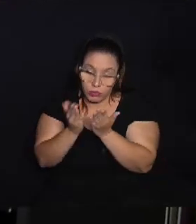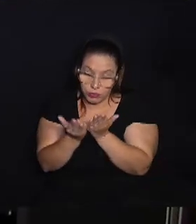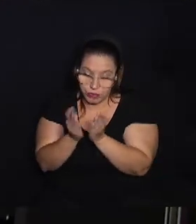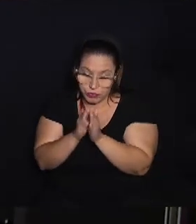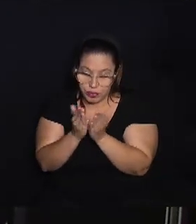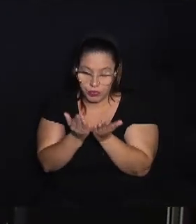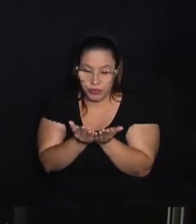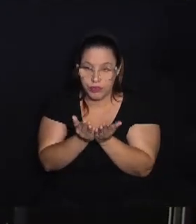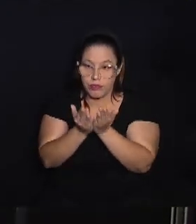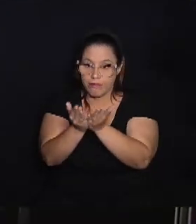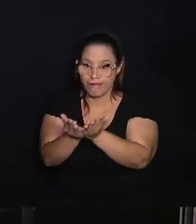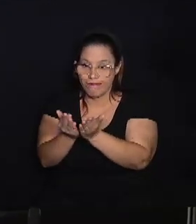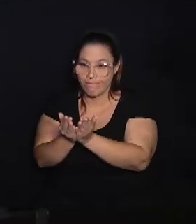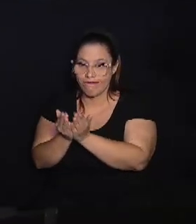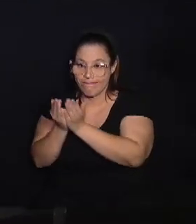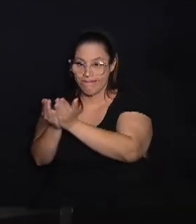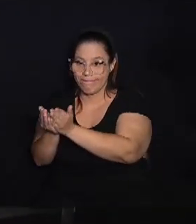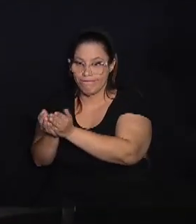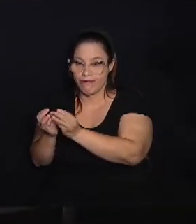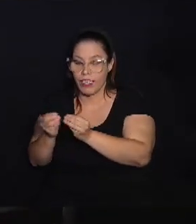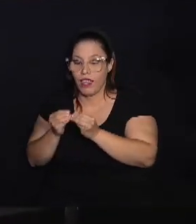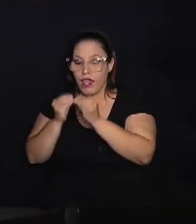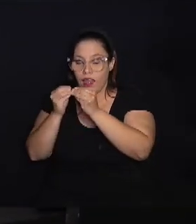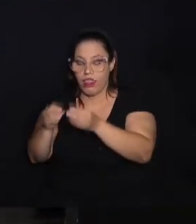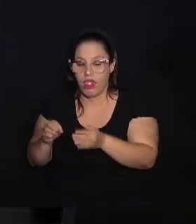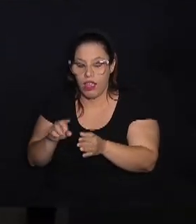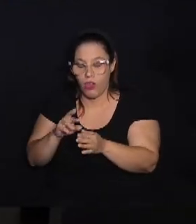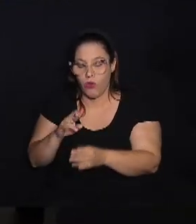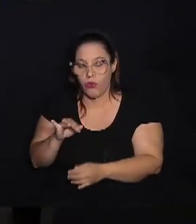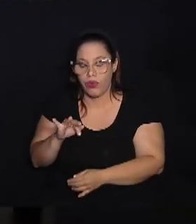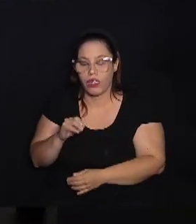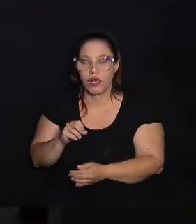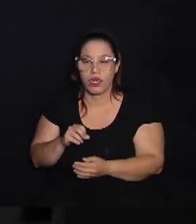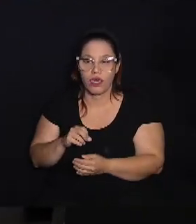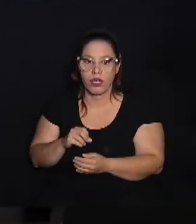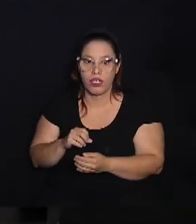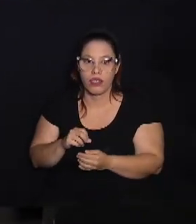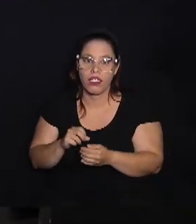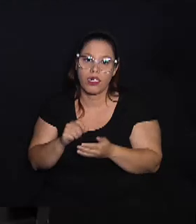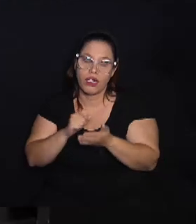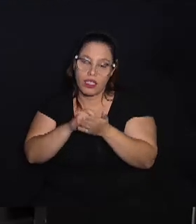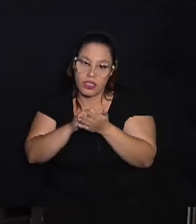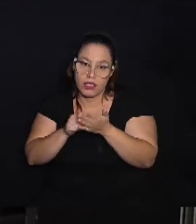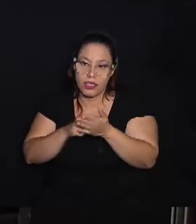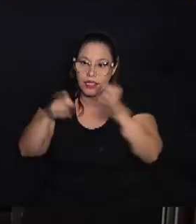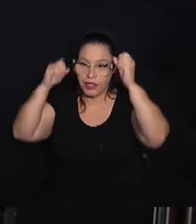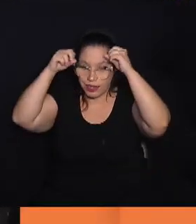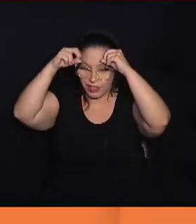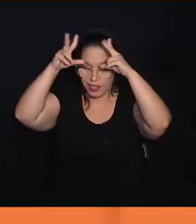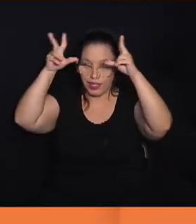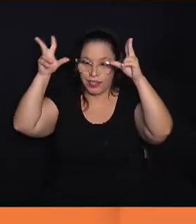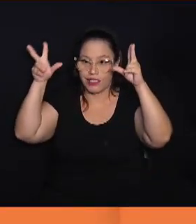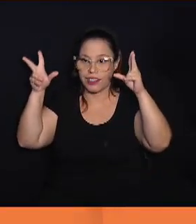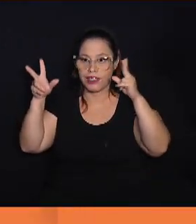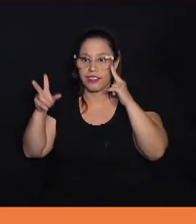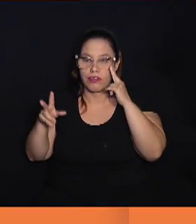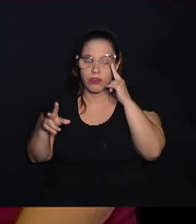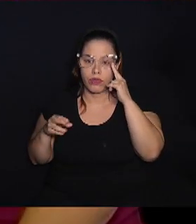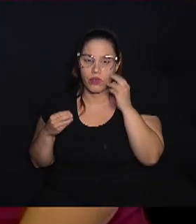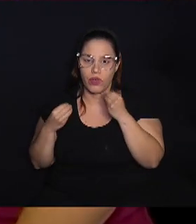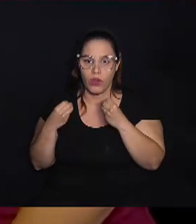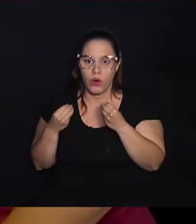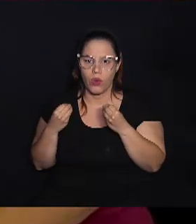dar também oficinas de escrita criativa para o pessoal experimentar como que seria fazer um livro também. Como é esse livro